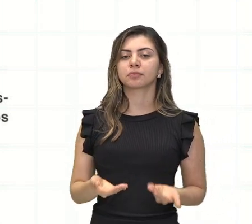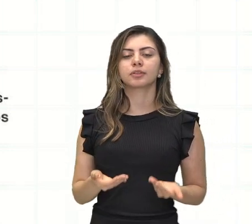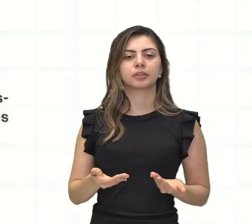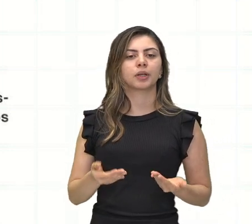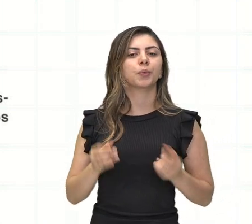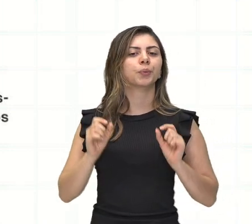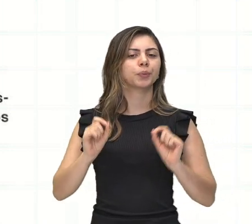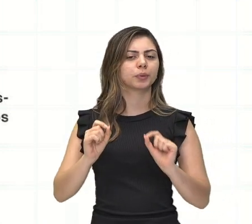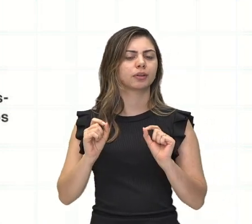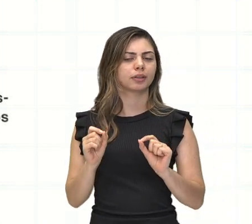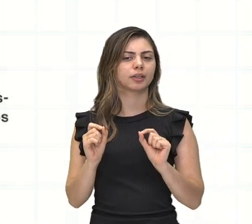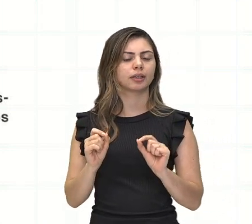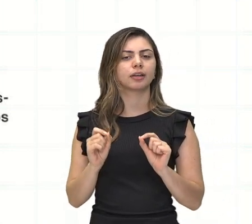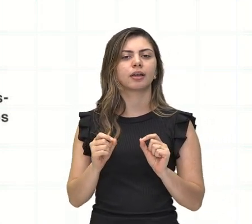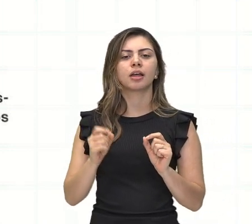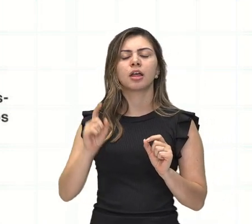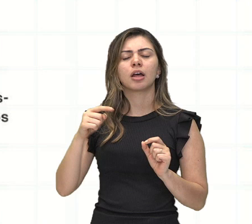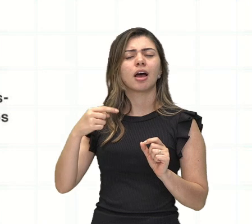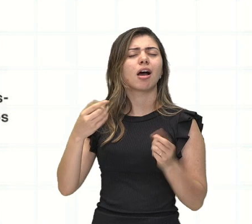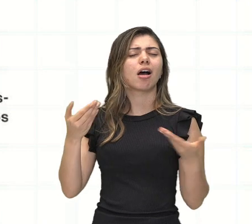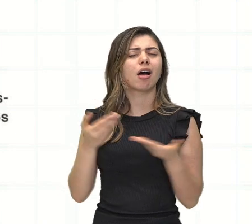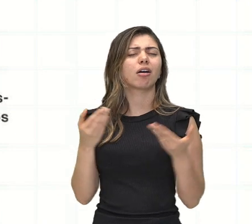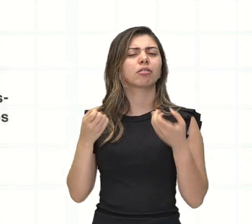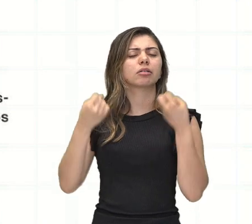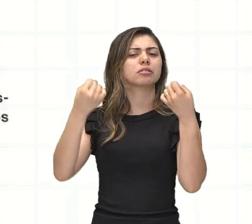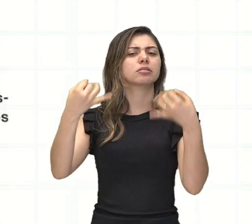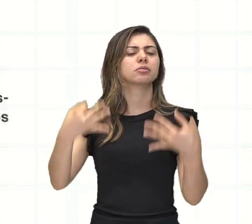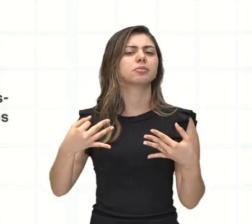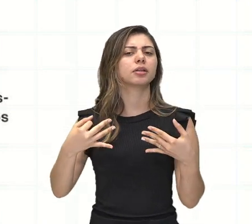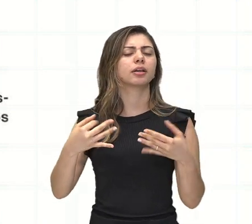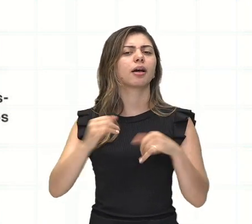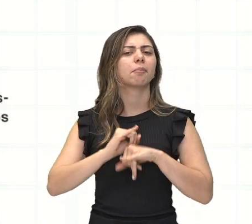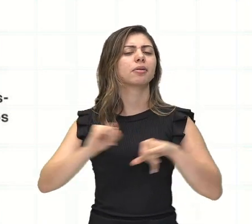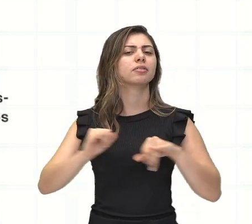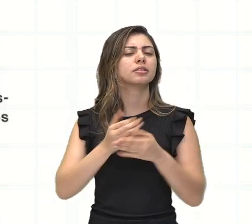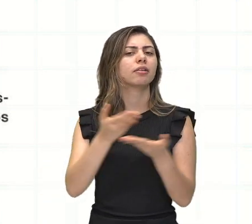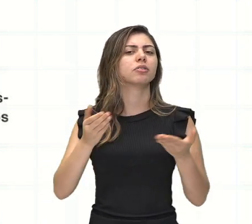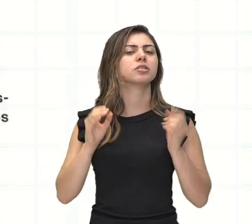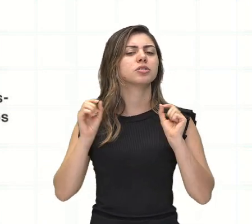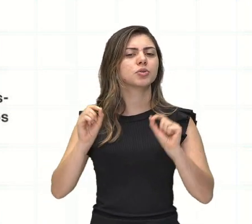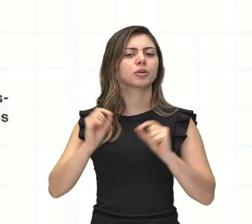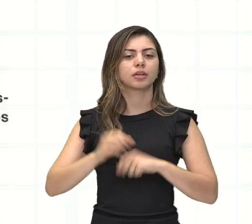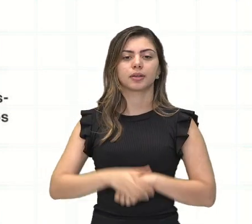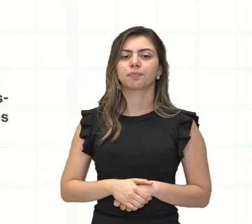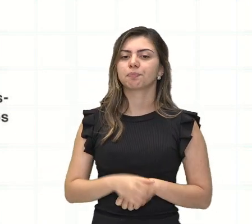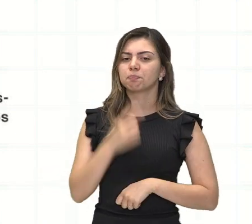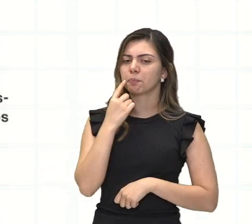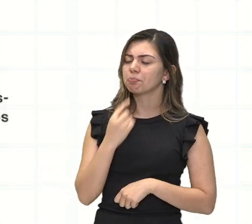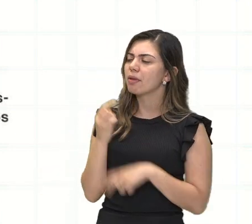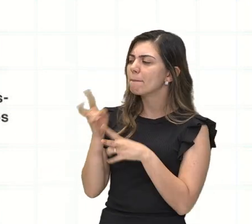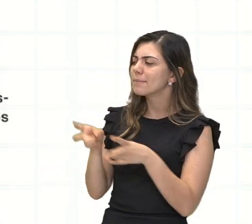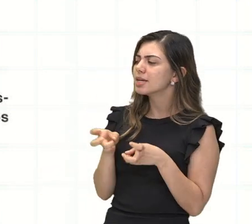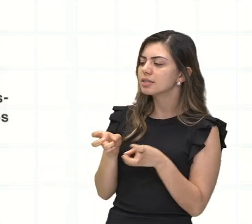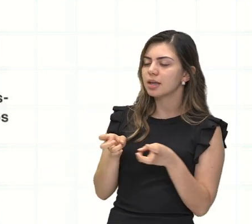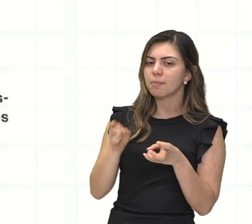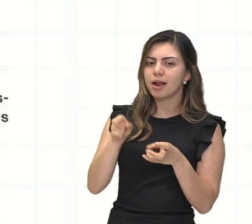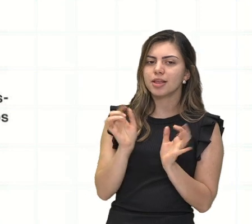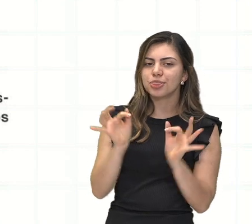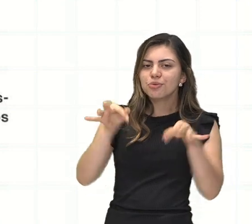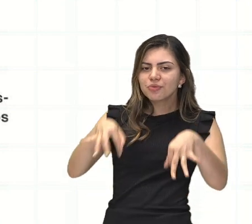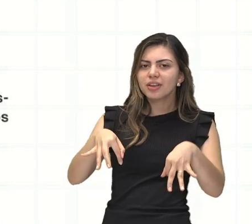Então, o que eu quero sinalizar aqui para vocês? No final, ela